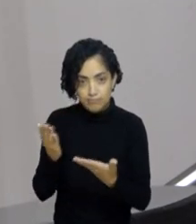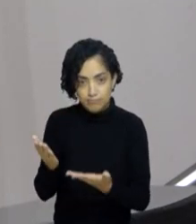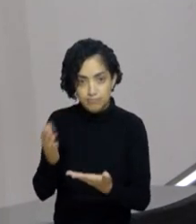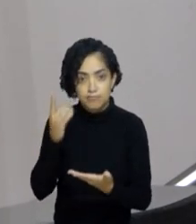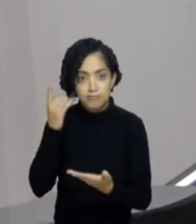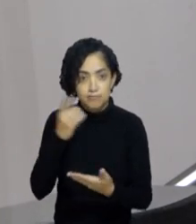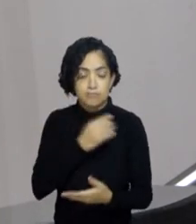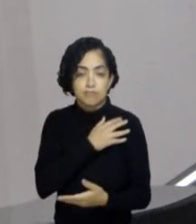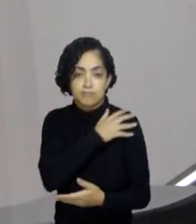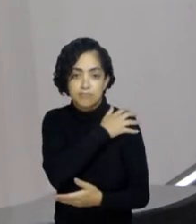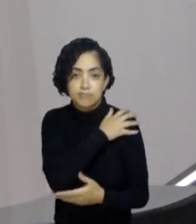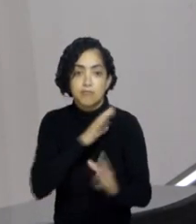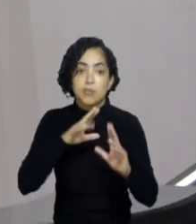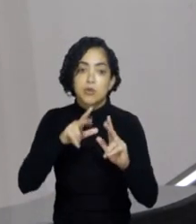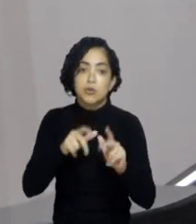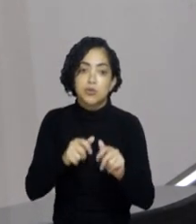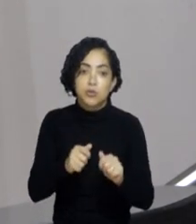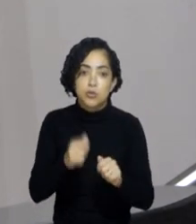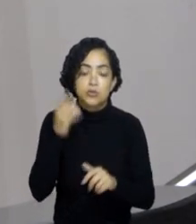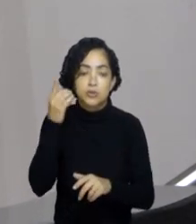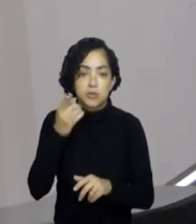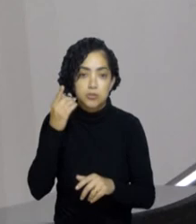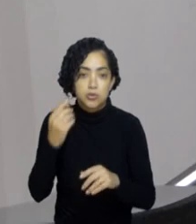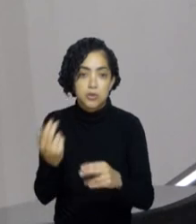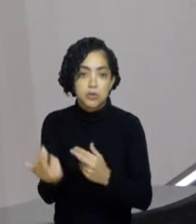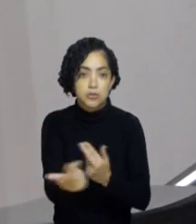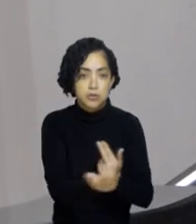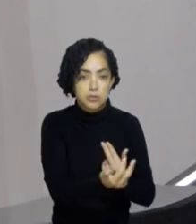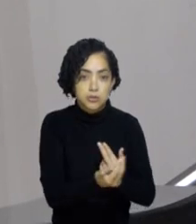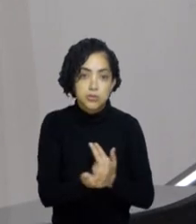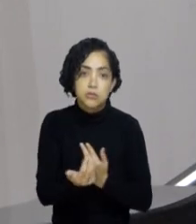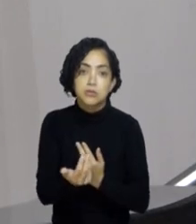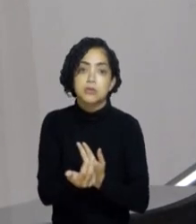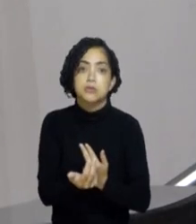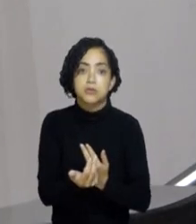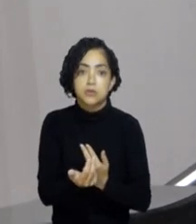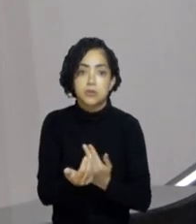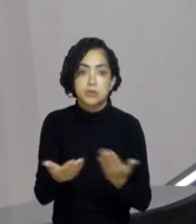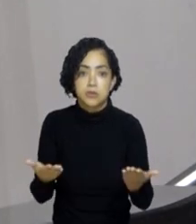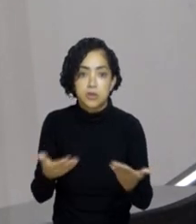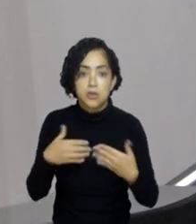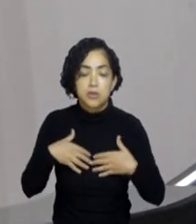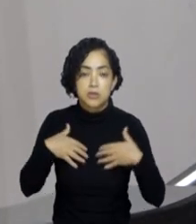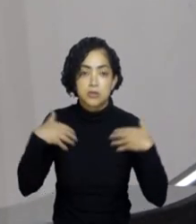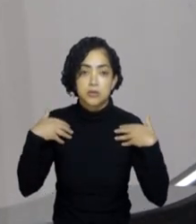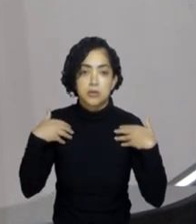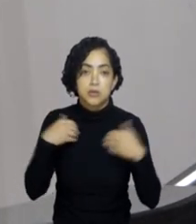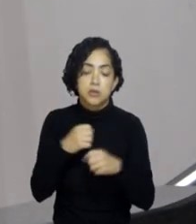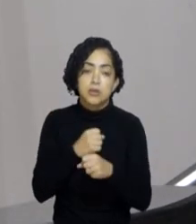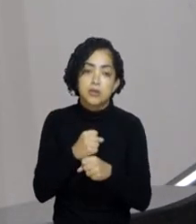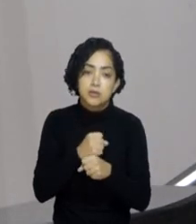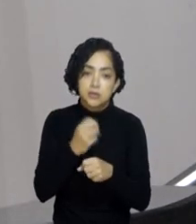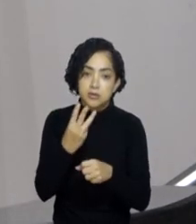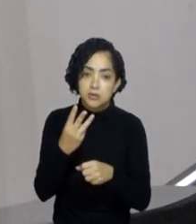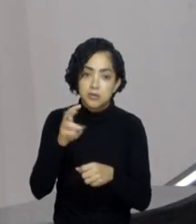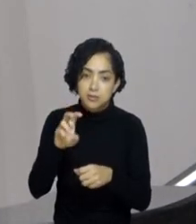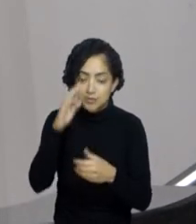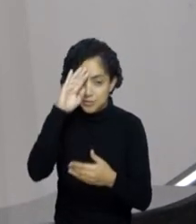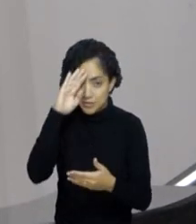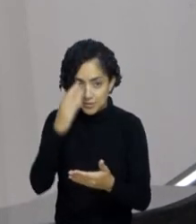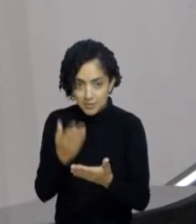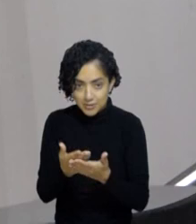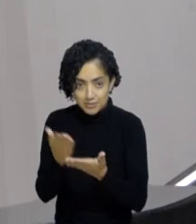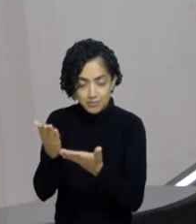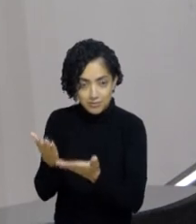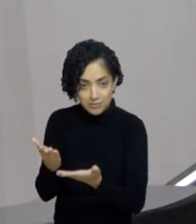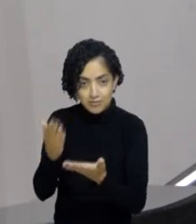Bernardes, todos os deputados aqui que, por unanimidade, fizeram essa gentileza dessa homenagem pelos nossos 35 anos. Agradecer minha esposa,